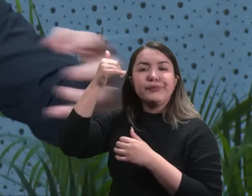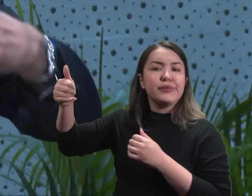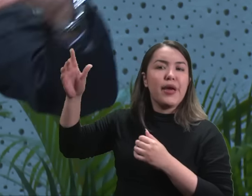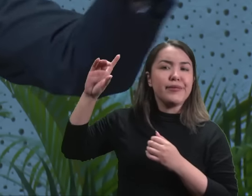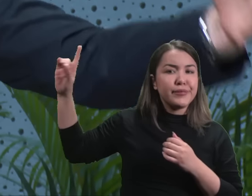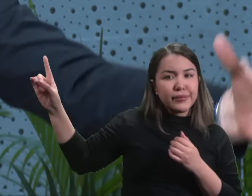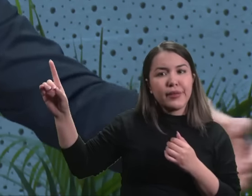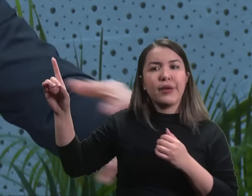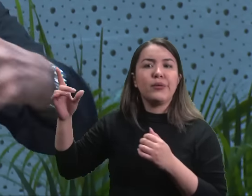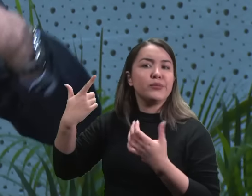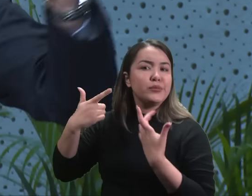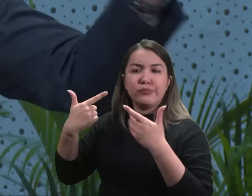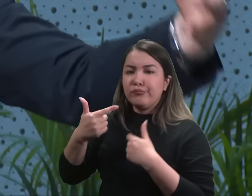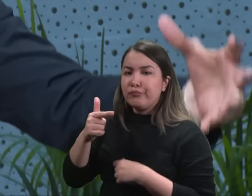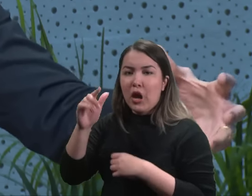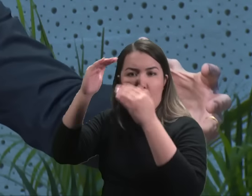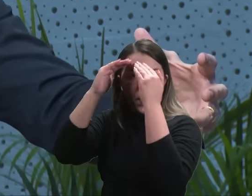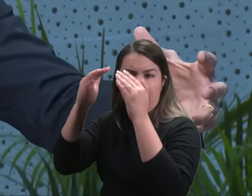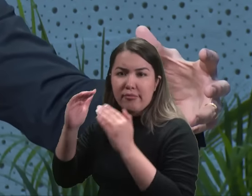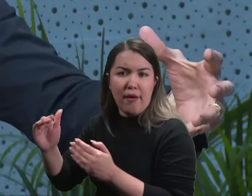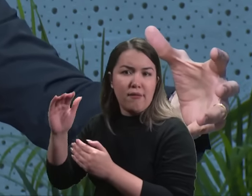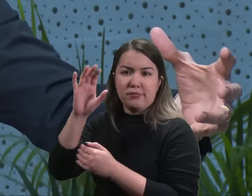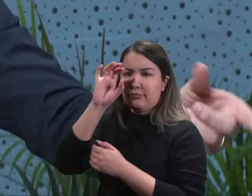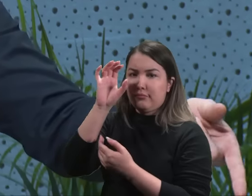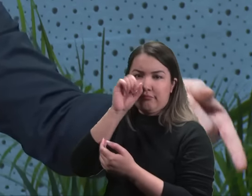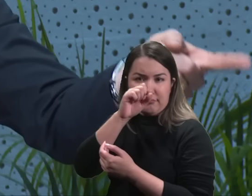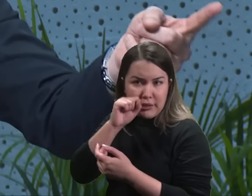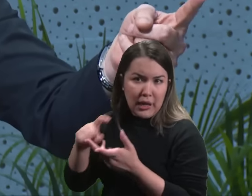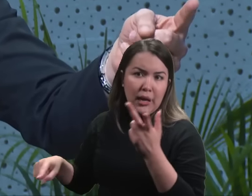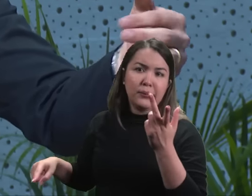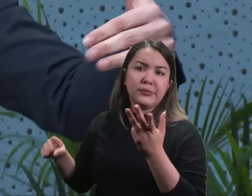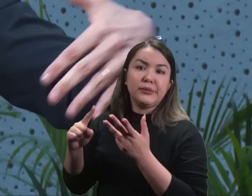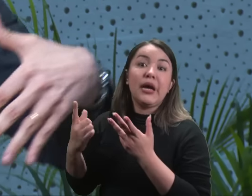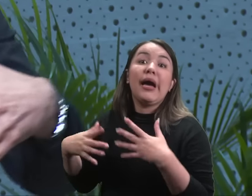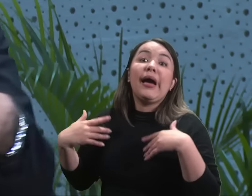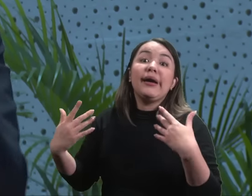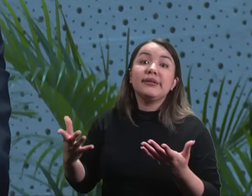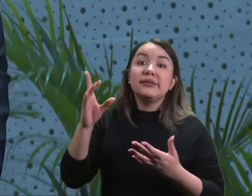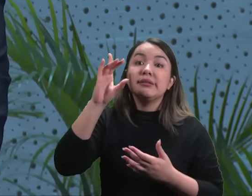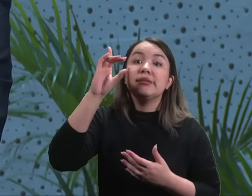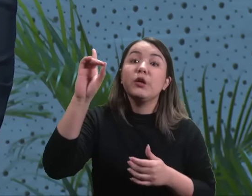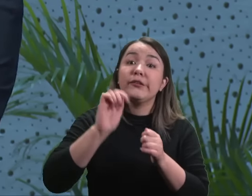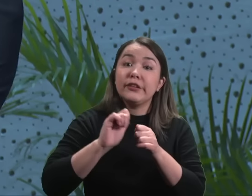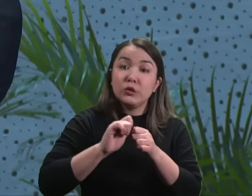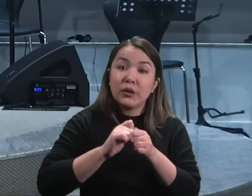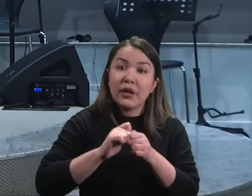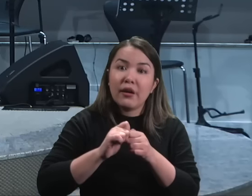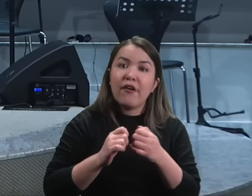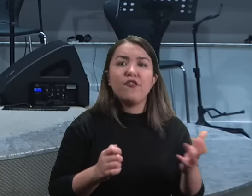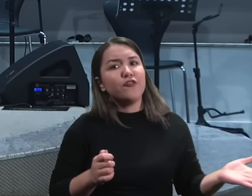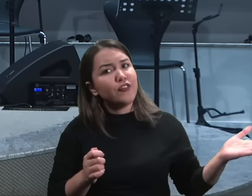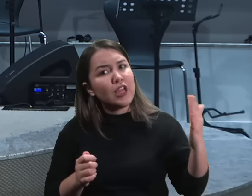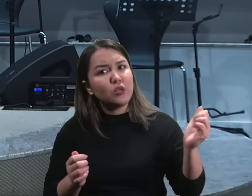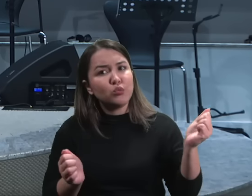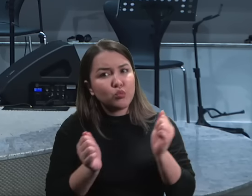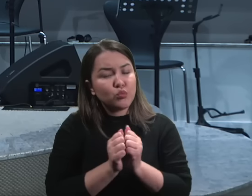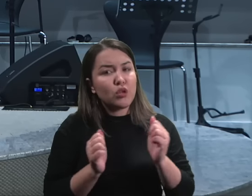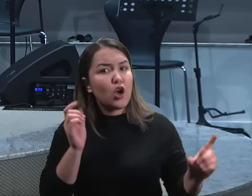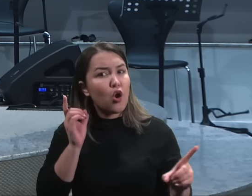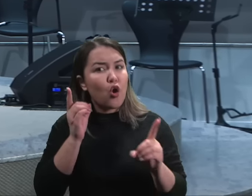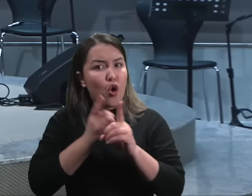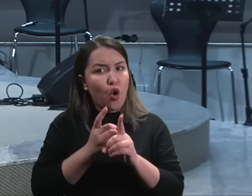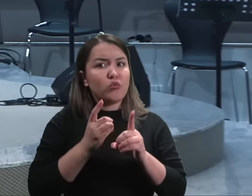Sábado dos princípios da Revelação e agora Deus os leva um encontro com ele